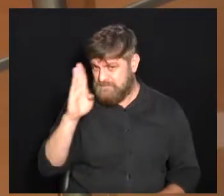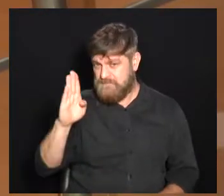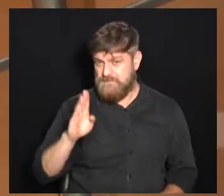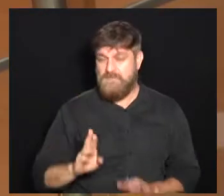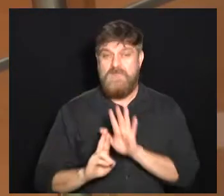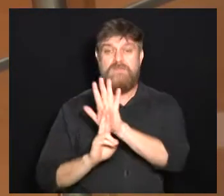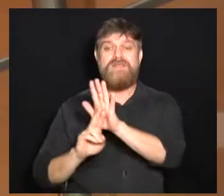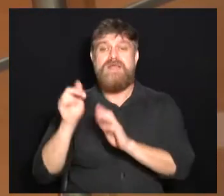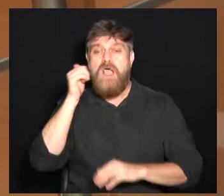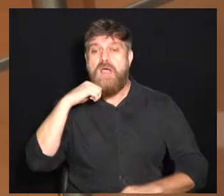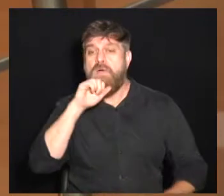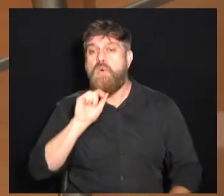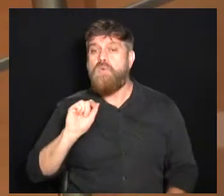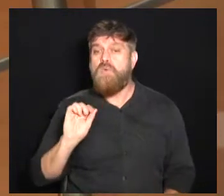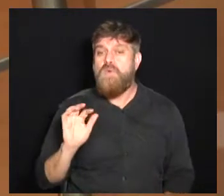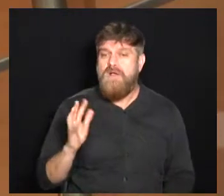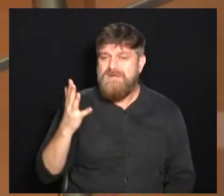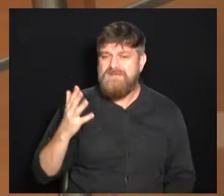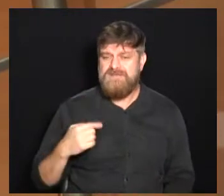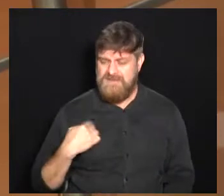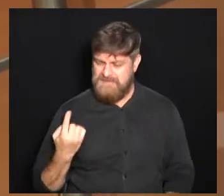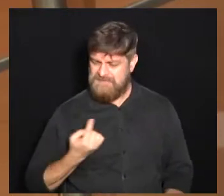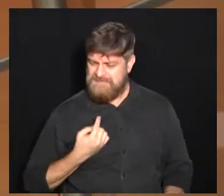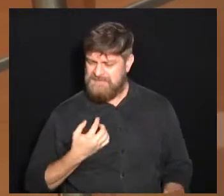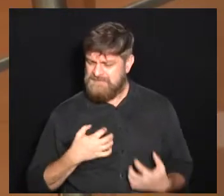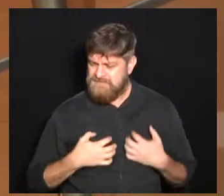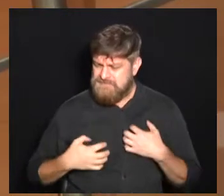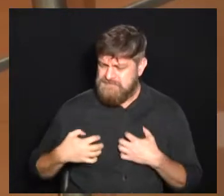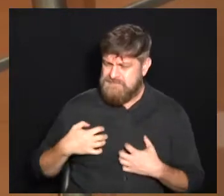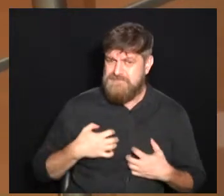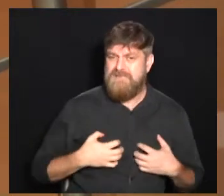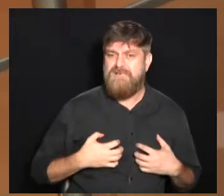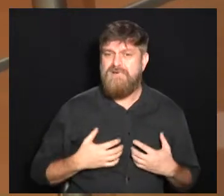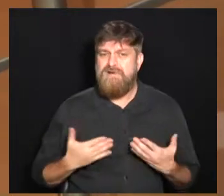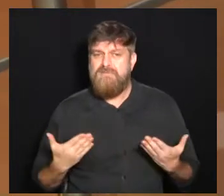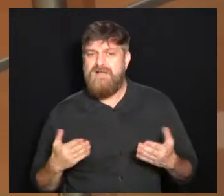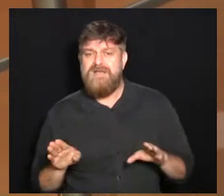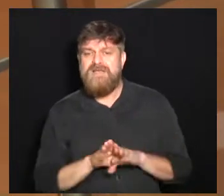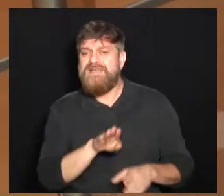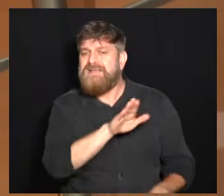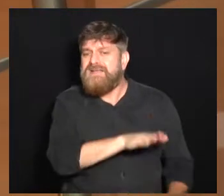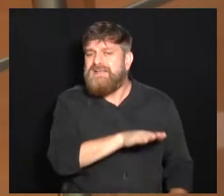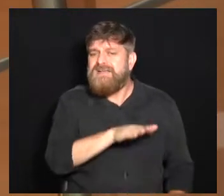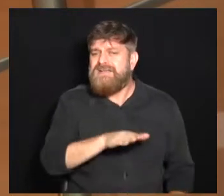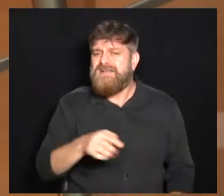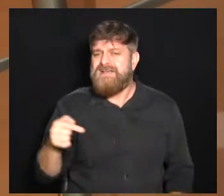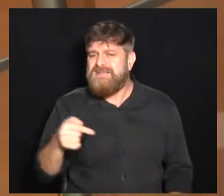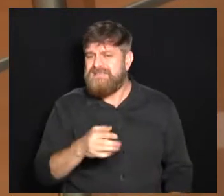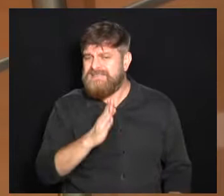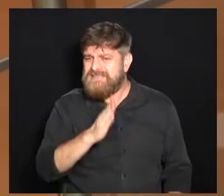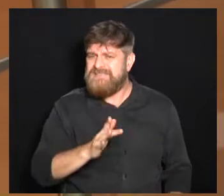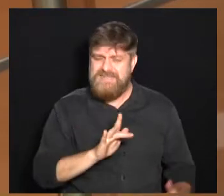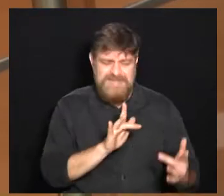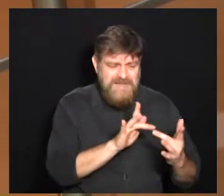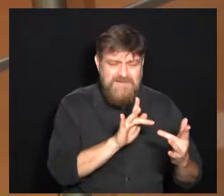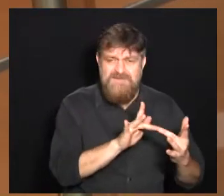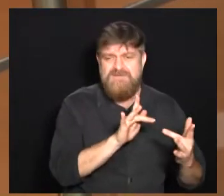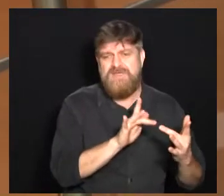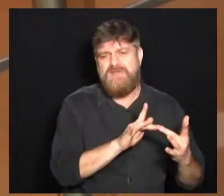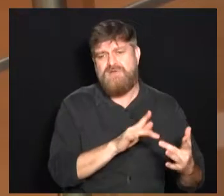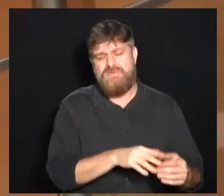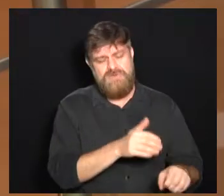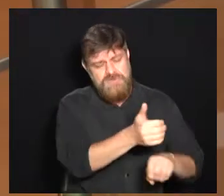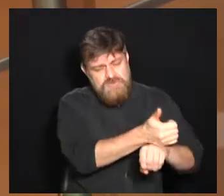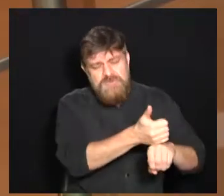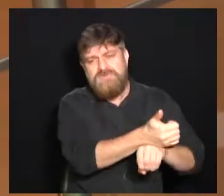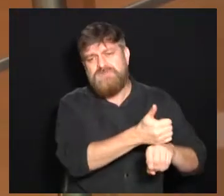Então, isso que ocorreu, afetou a gente? Afetou, mas afetou mais as crianças, porque eles já têm esse vínculo com os educadores que